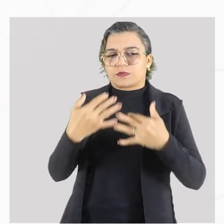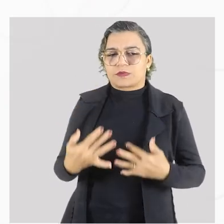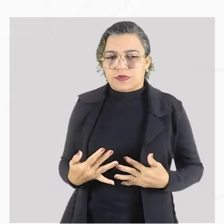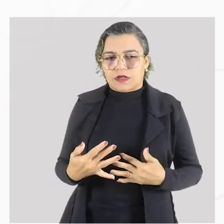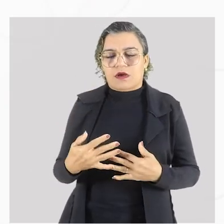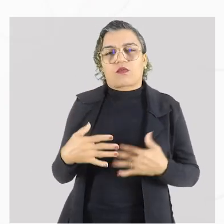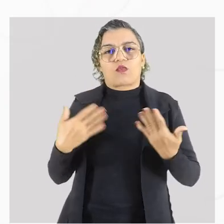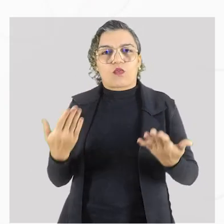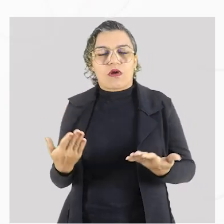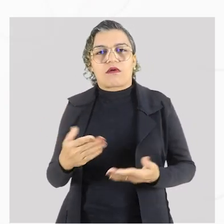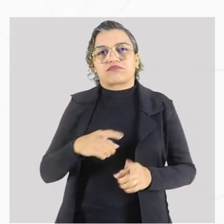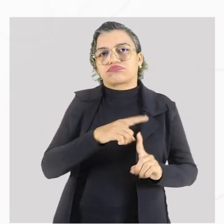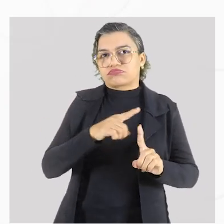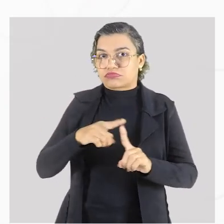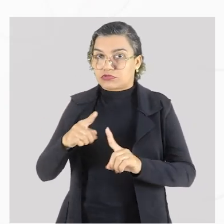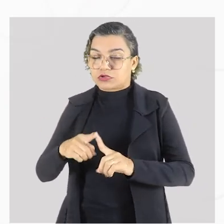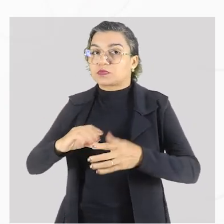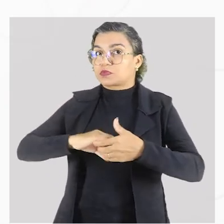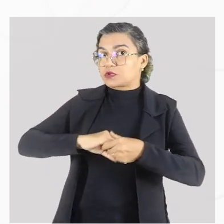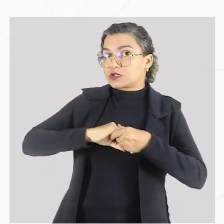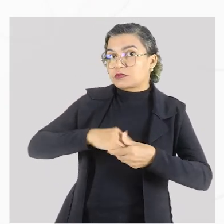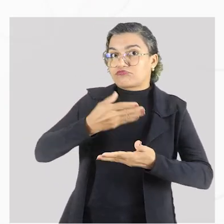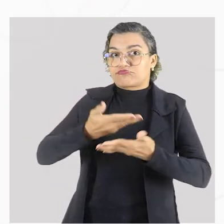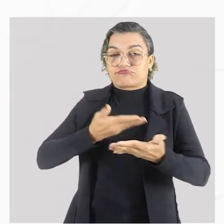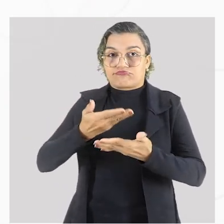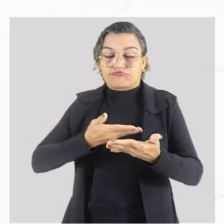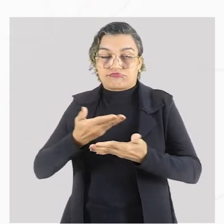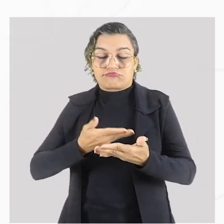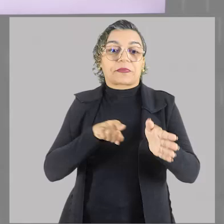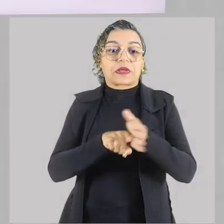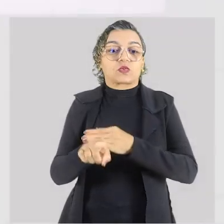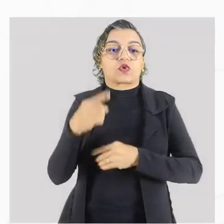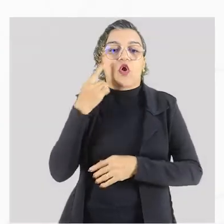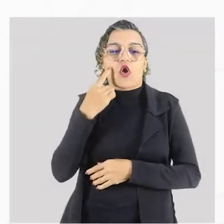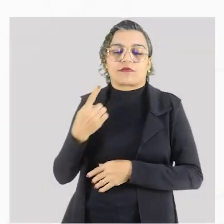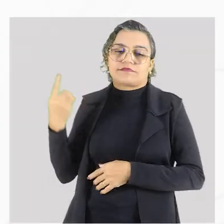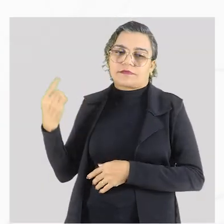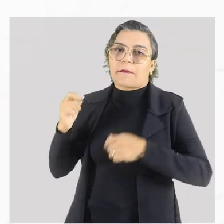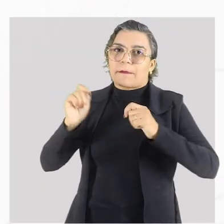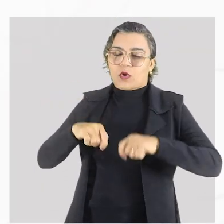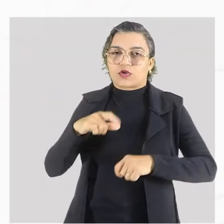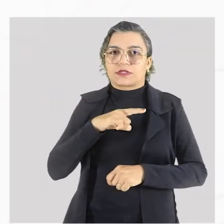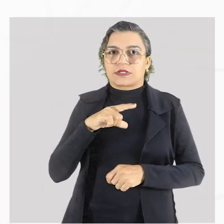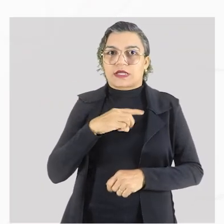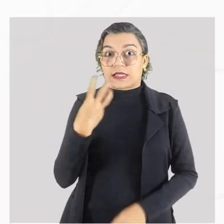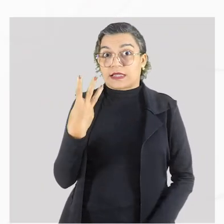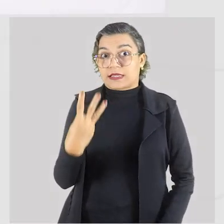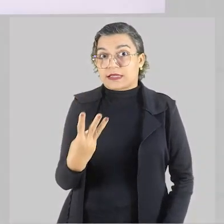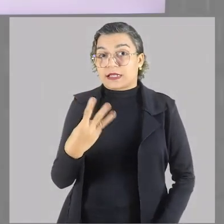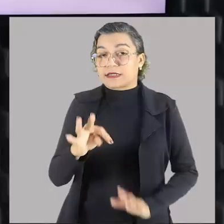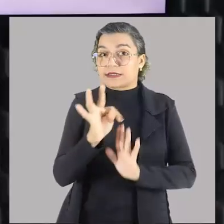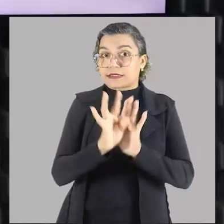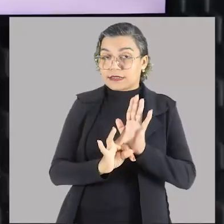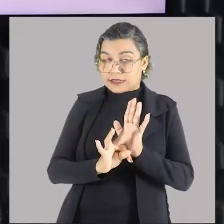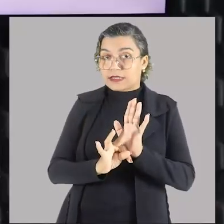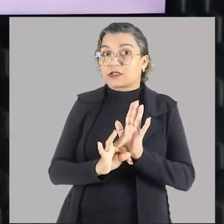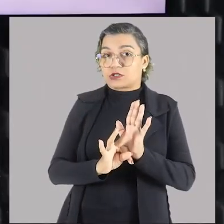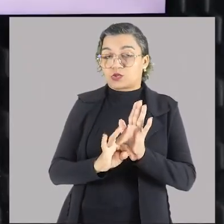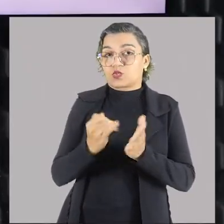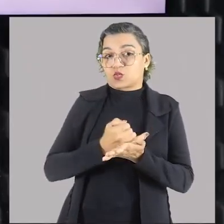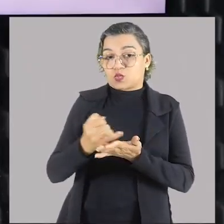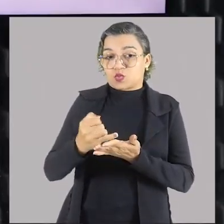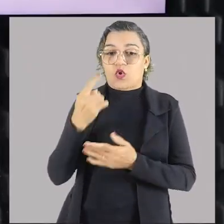de saudação apropriada para determinado turno. Então, olha aqui comigo. Qual dessas alternativas eu